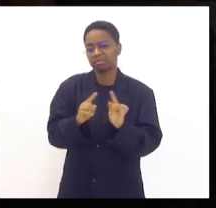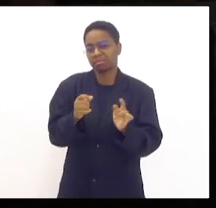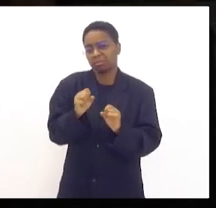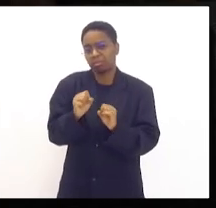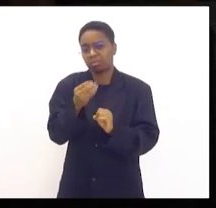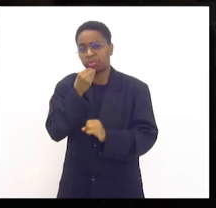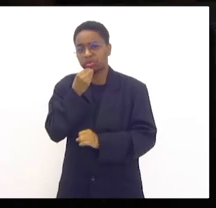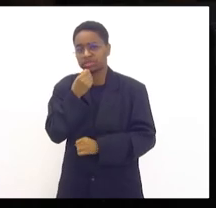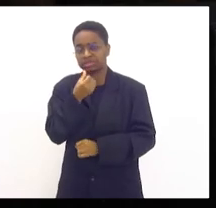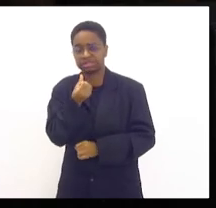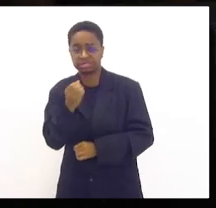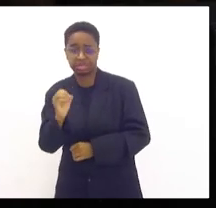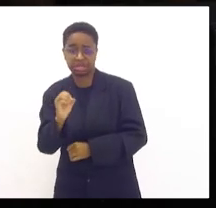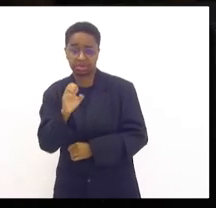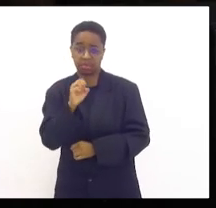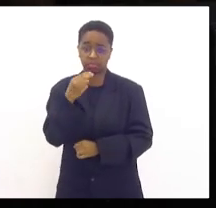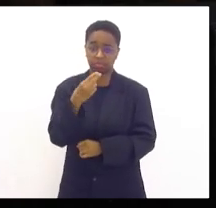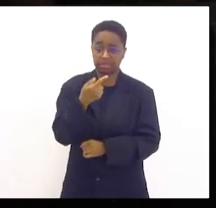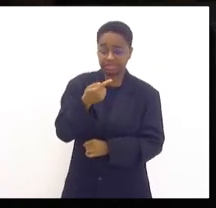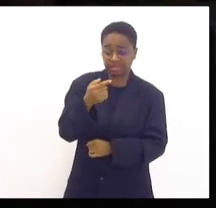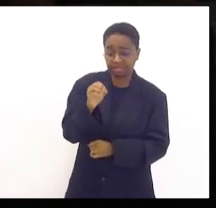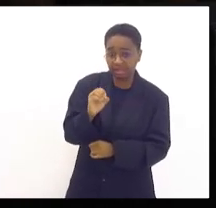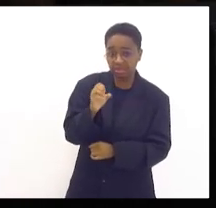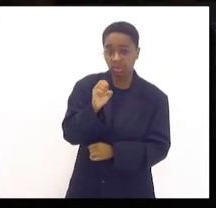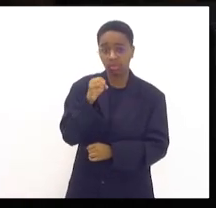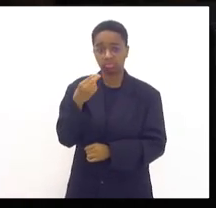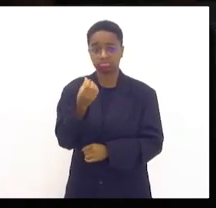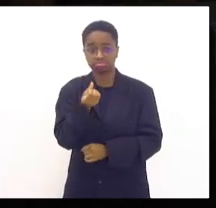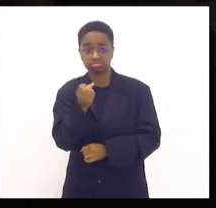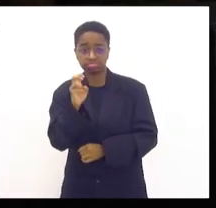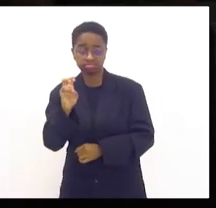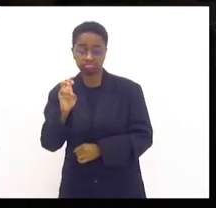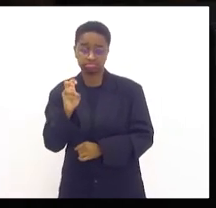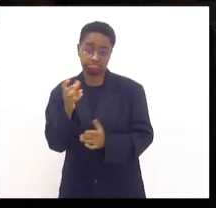ou 70 ou 65,